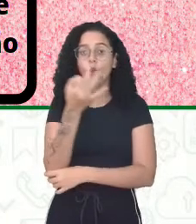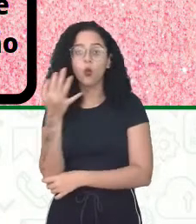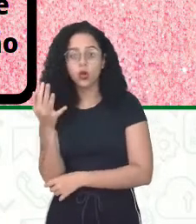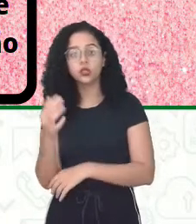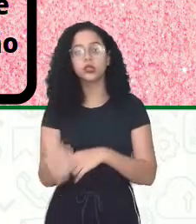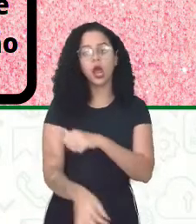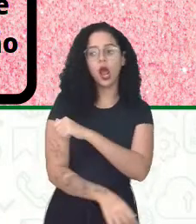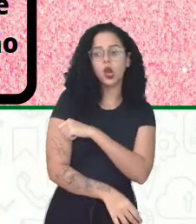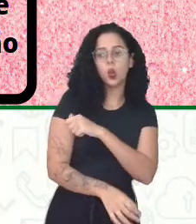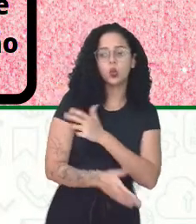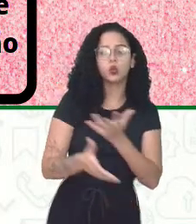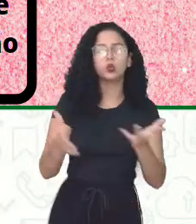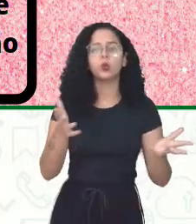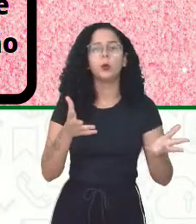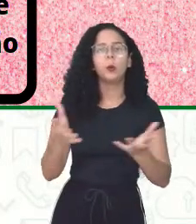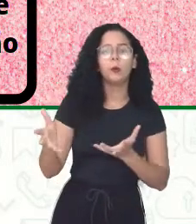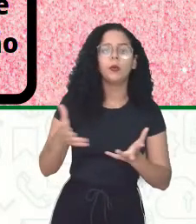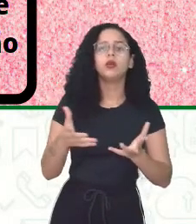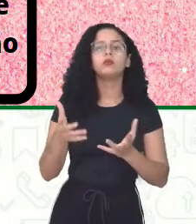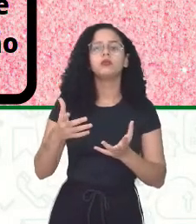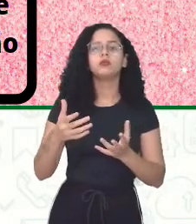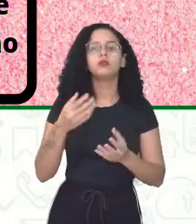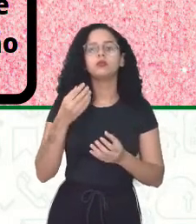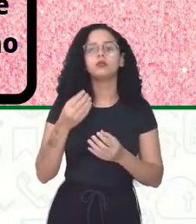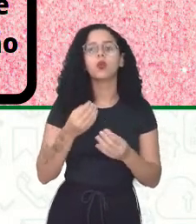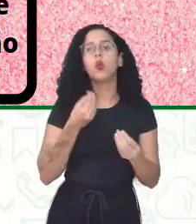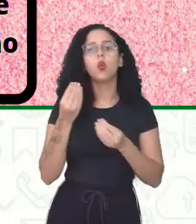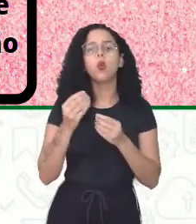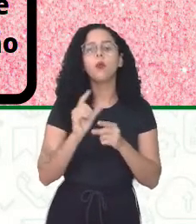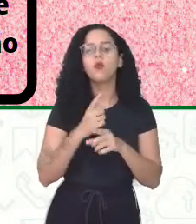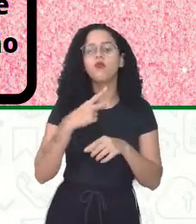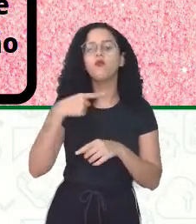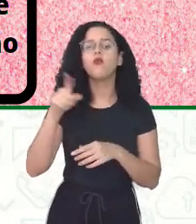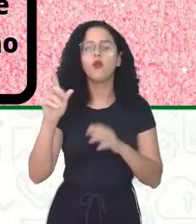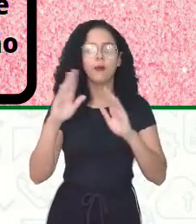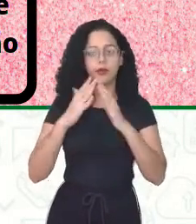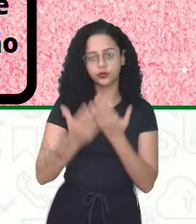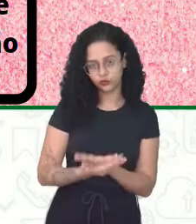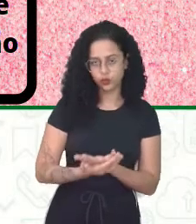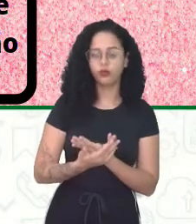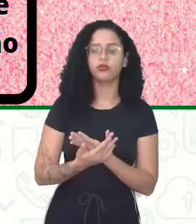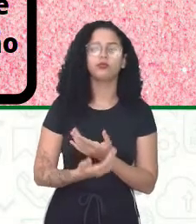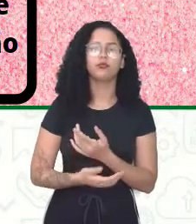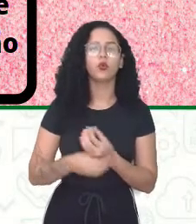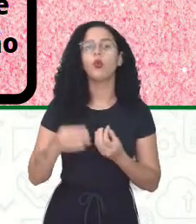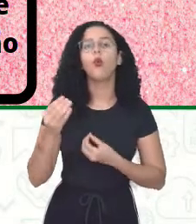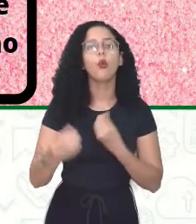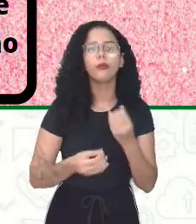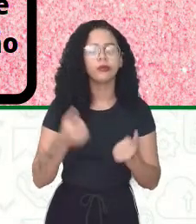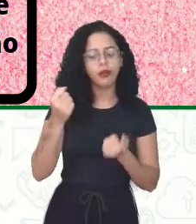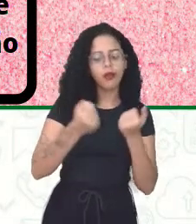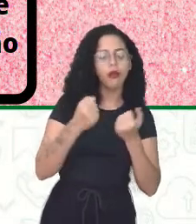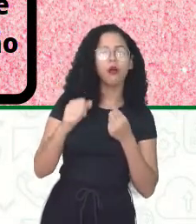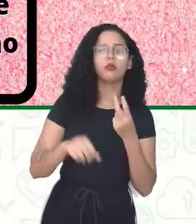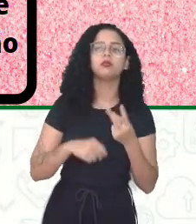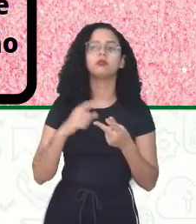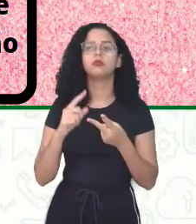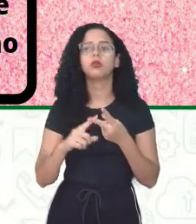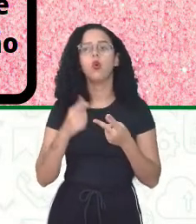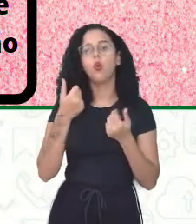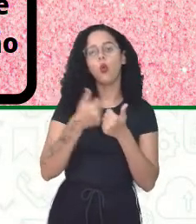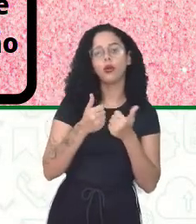aluno por meio, né, de locomoção, ou seja, por transporte, a não ser aqueles que vão a pé,